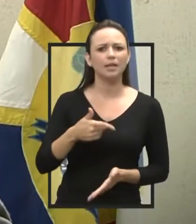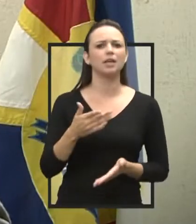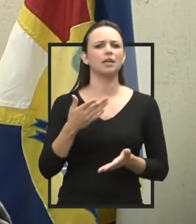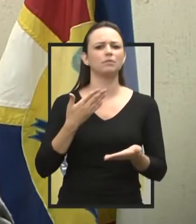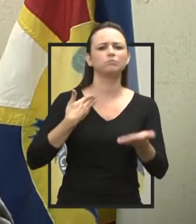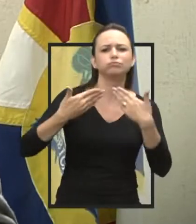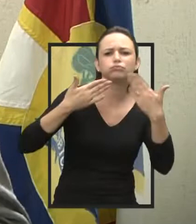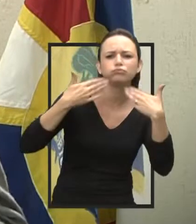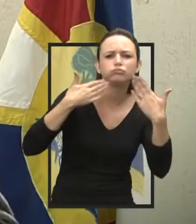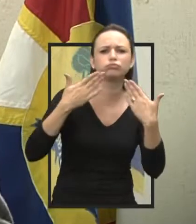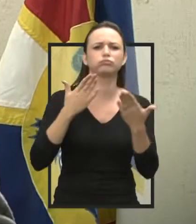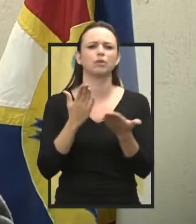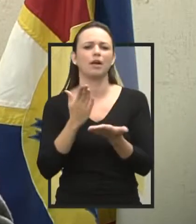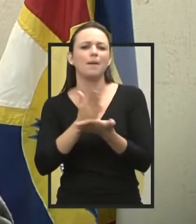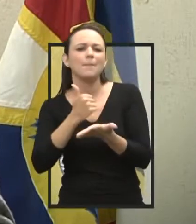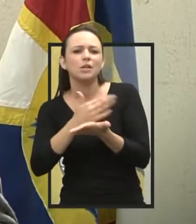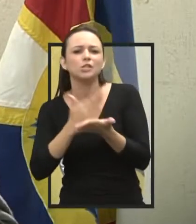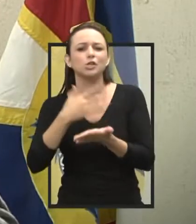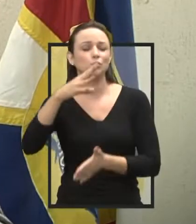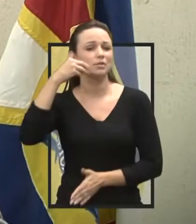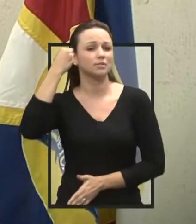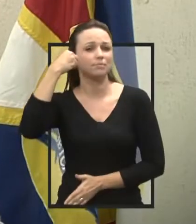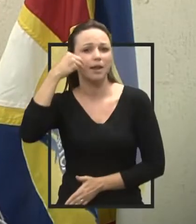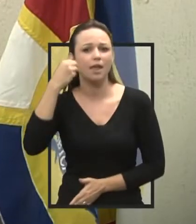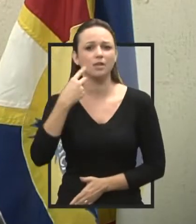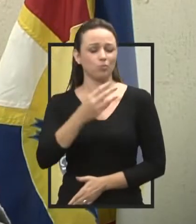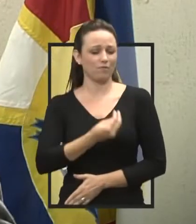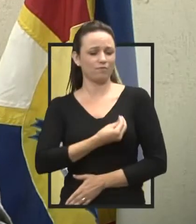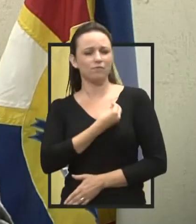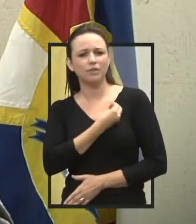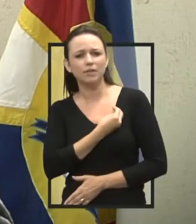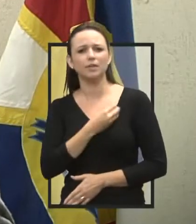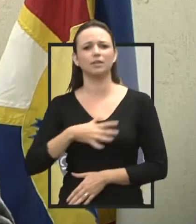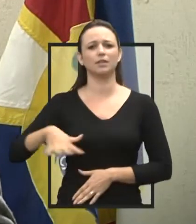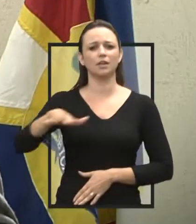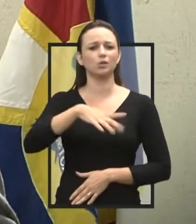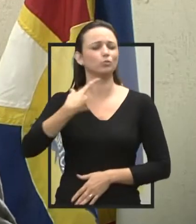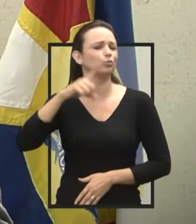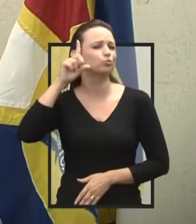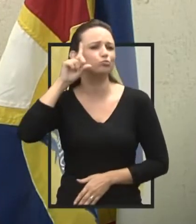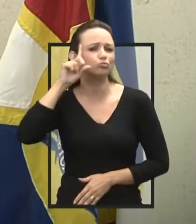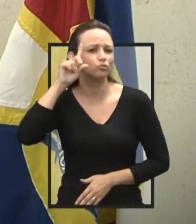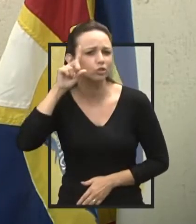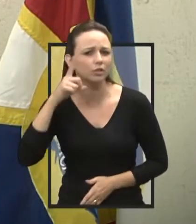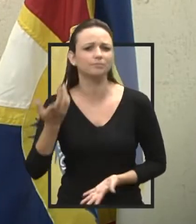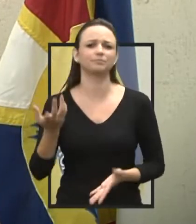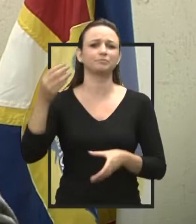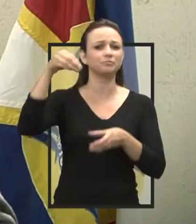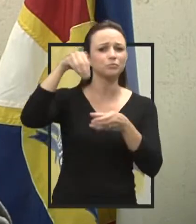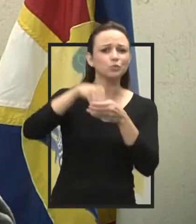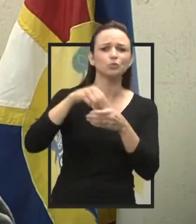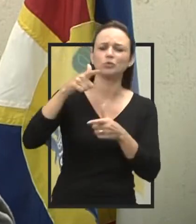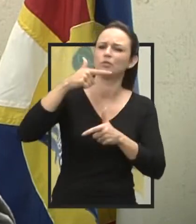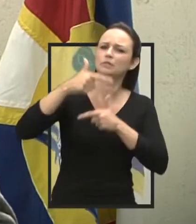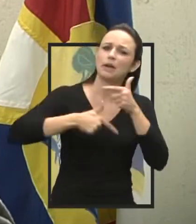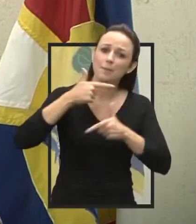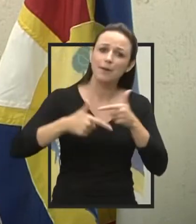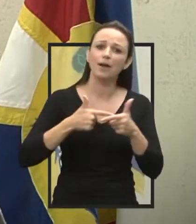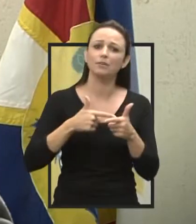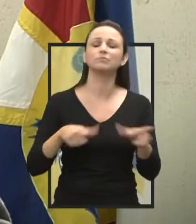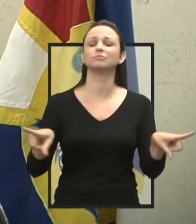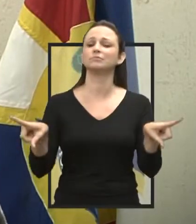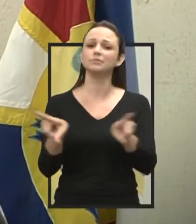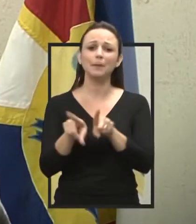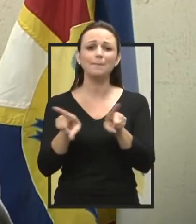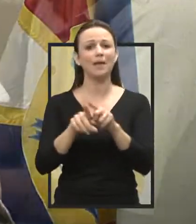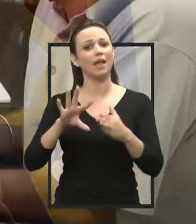compartilhando comigo as suas experiências, a sua vivência da cidade no dia a dia, dentro das suas atuações, e também